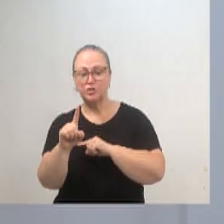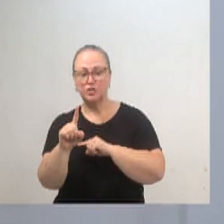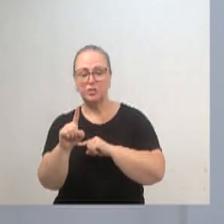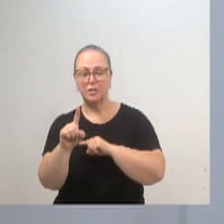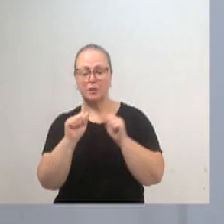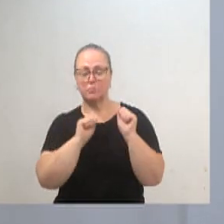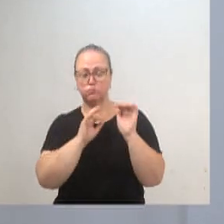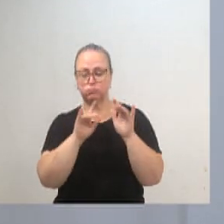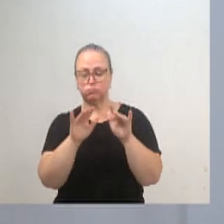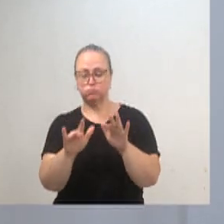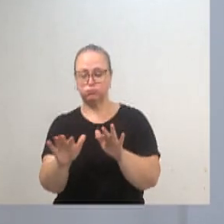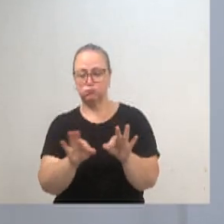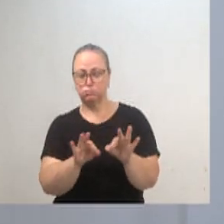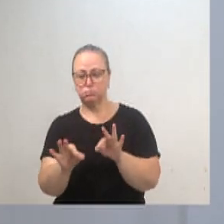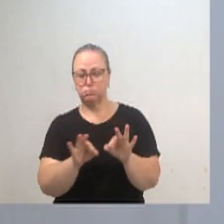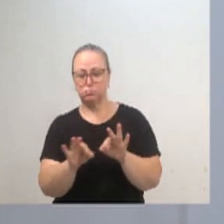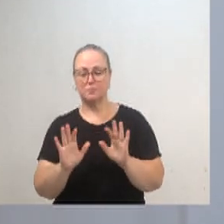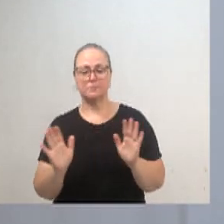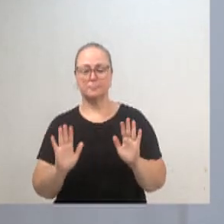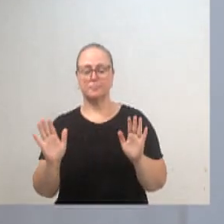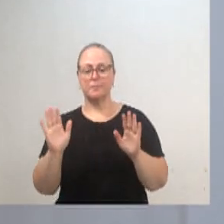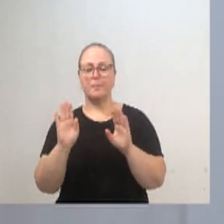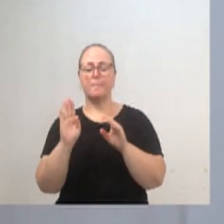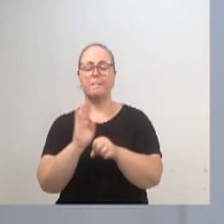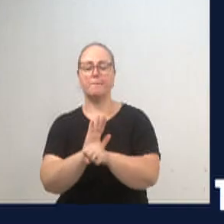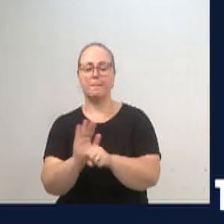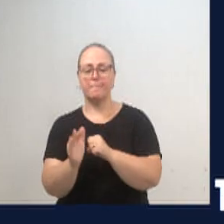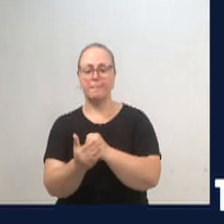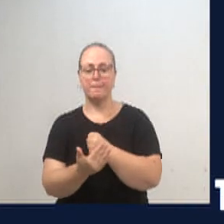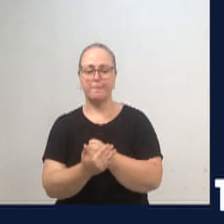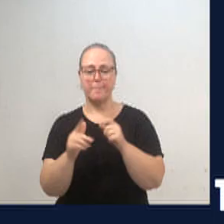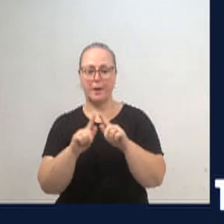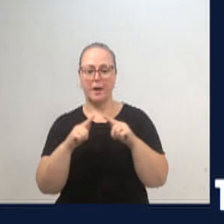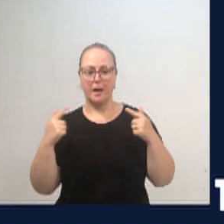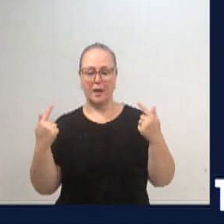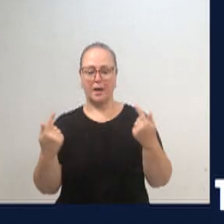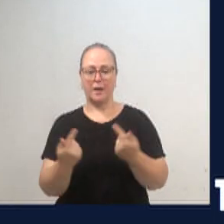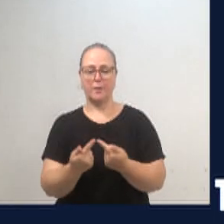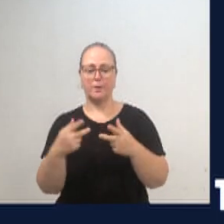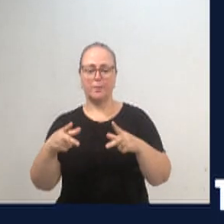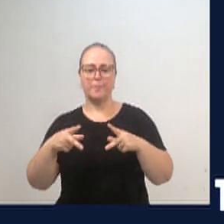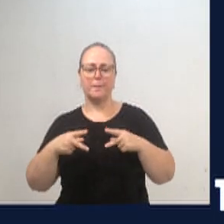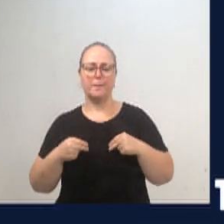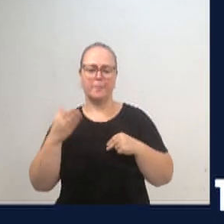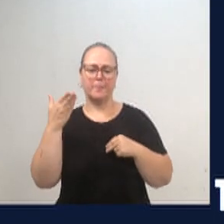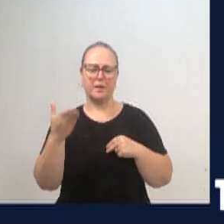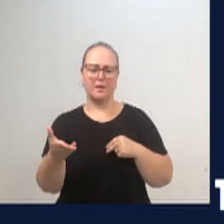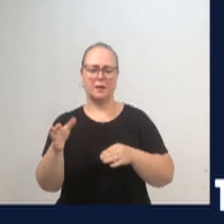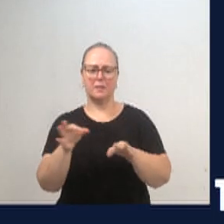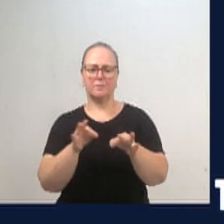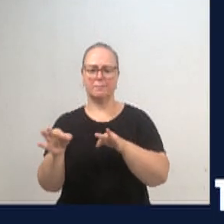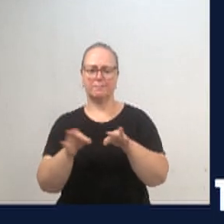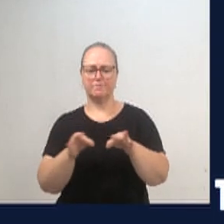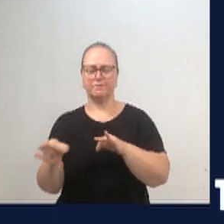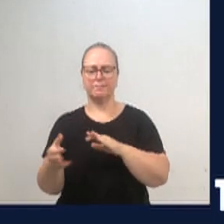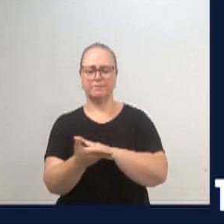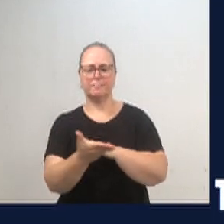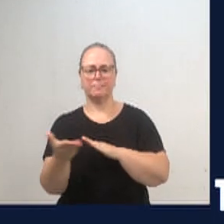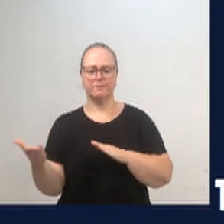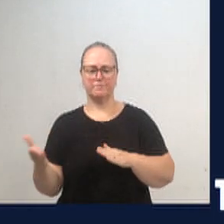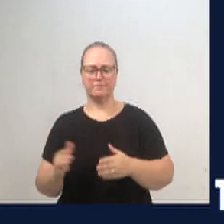mutirão. O bairro da Glória merece uma vasta reformulação na sua